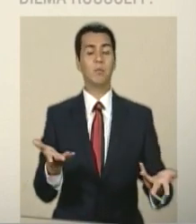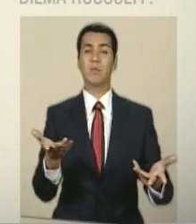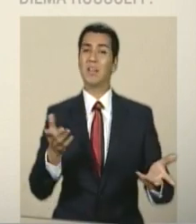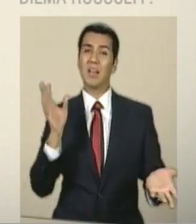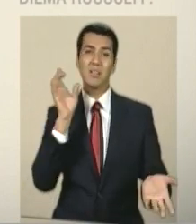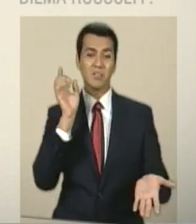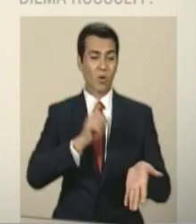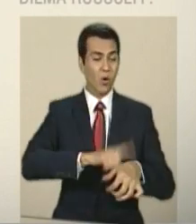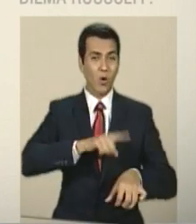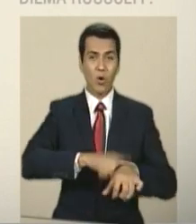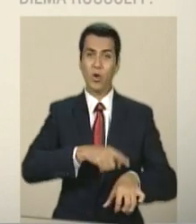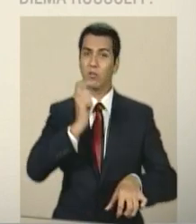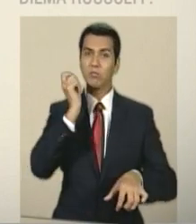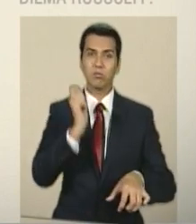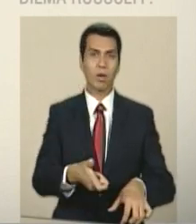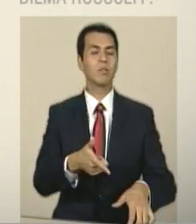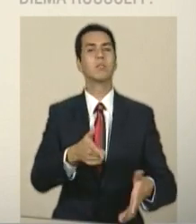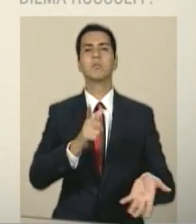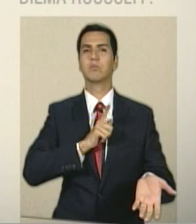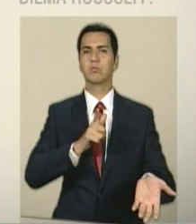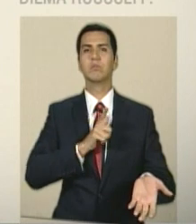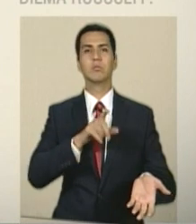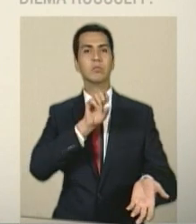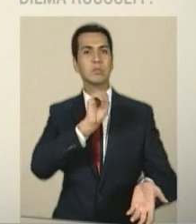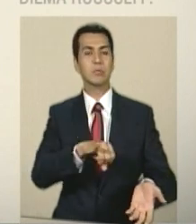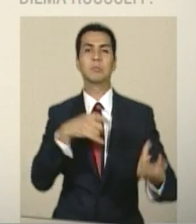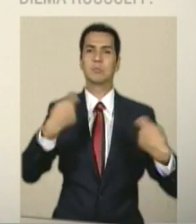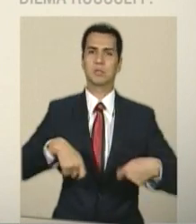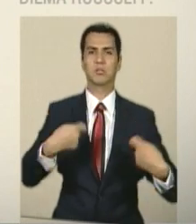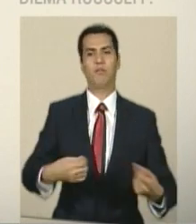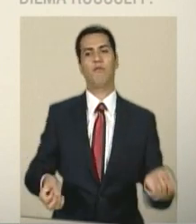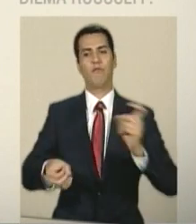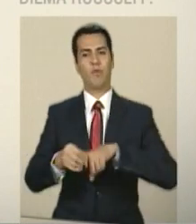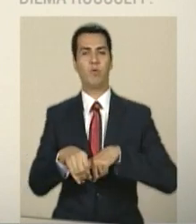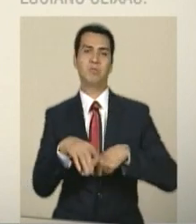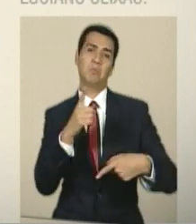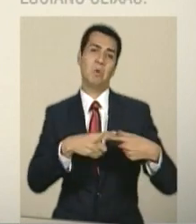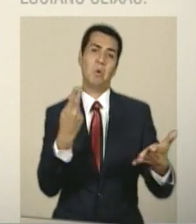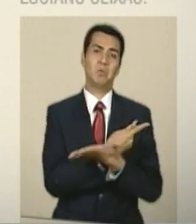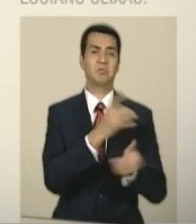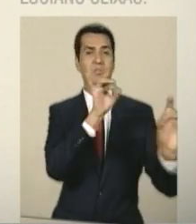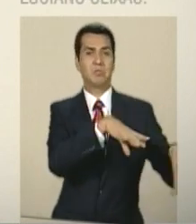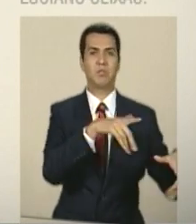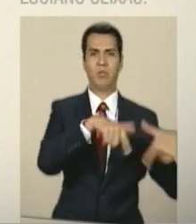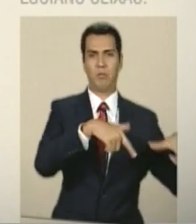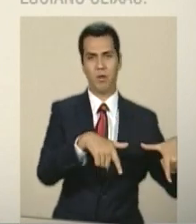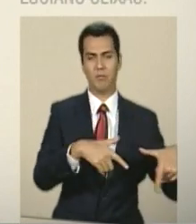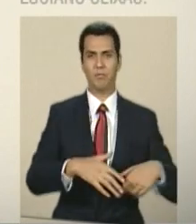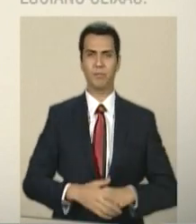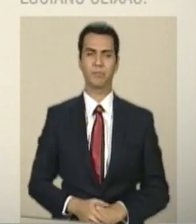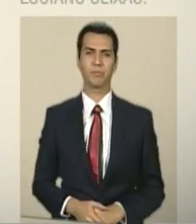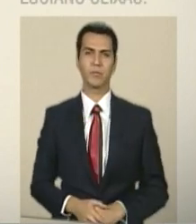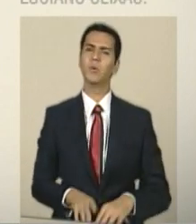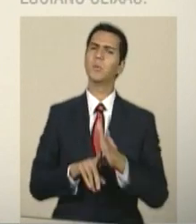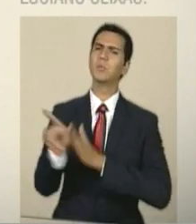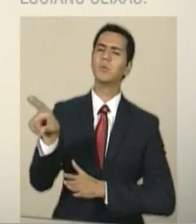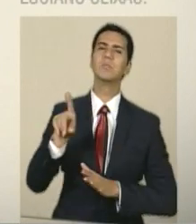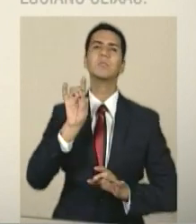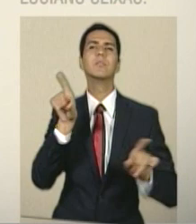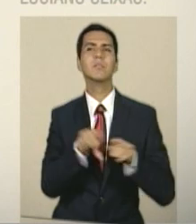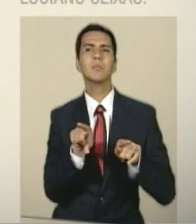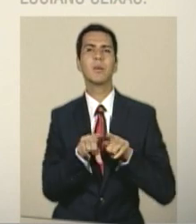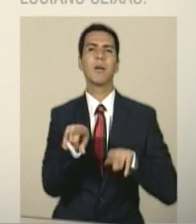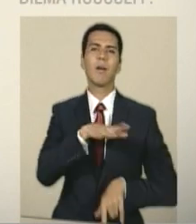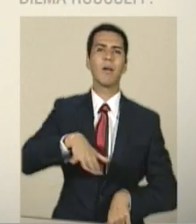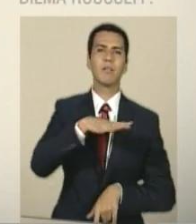imediato ao BPC para quem precisar deixar o trabalho e na área de saúde presidenta o que está previsto no viver